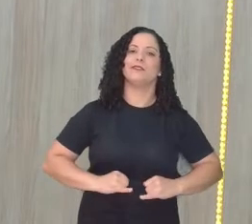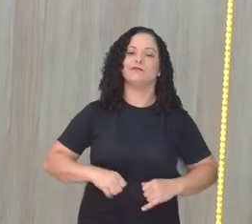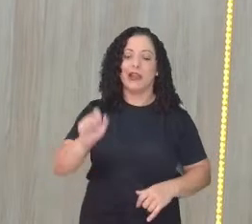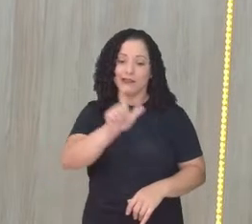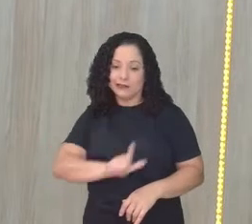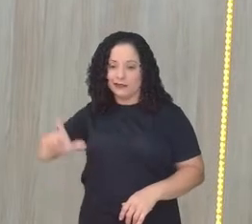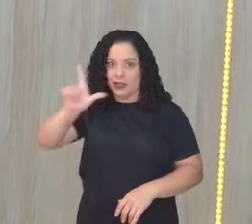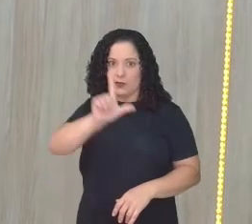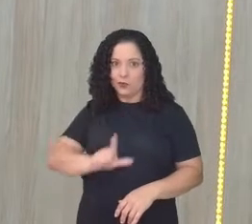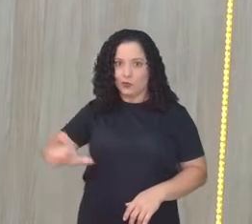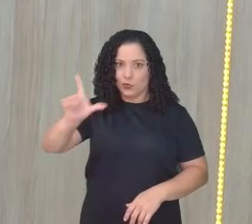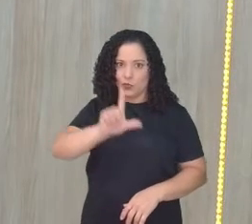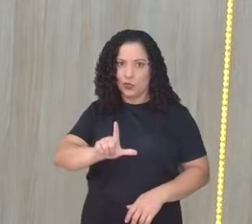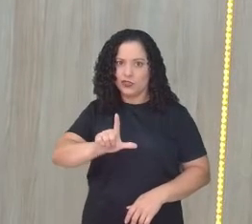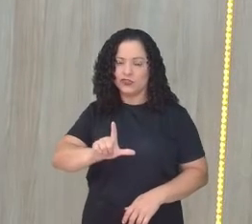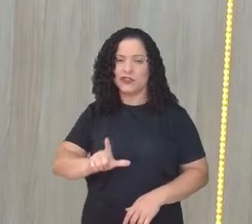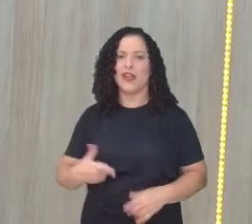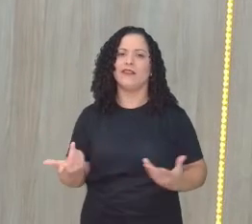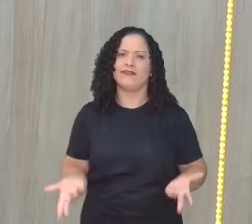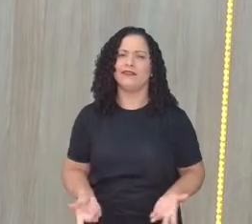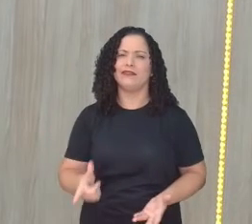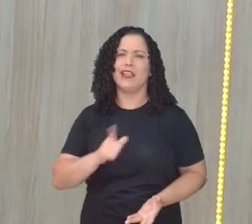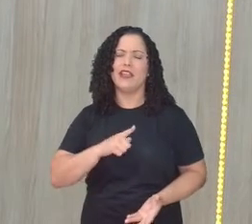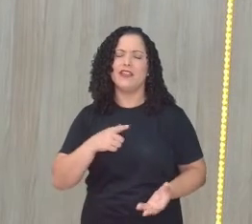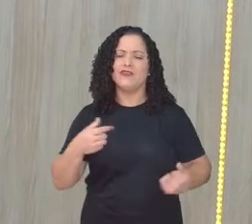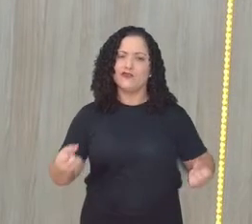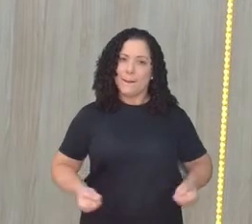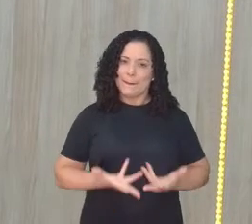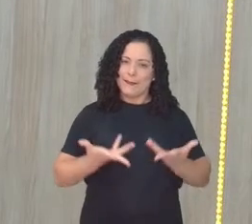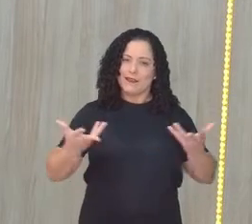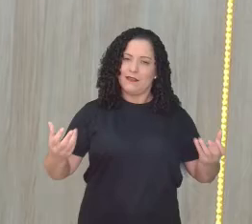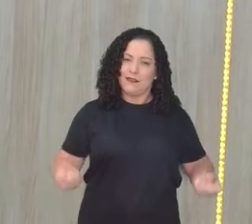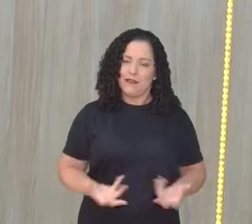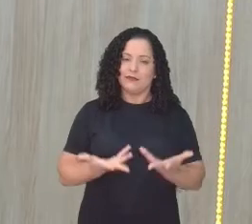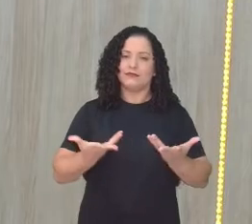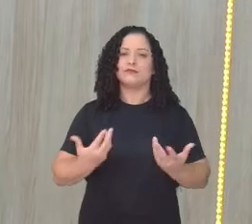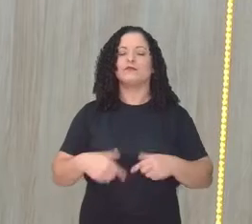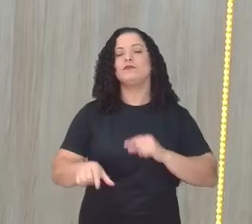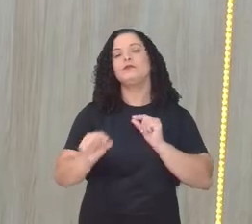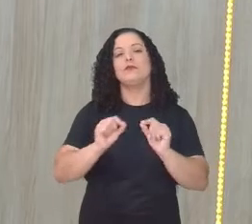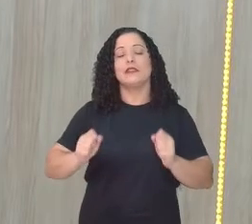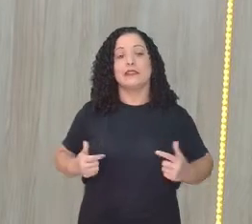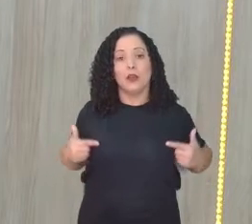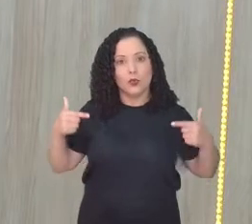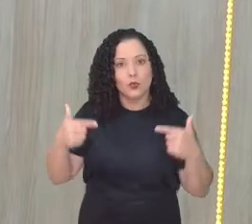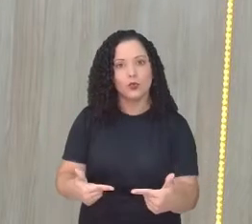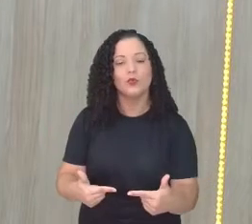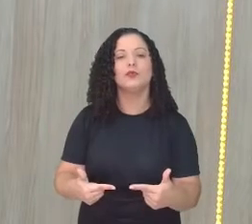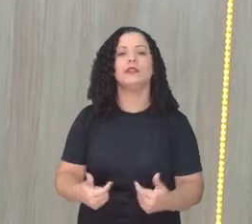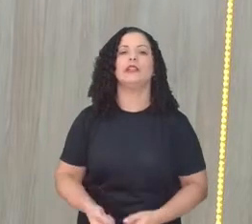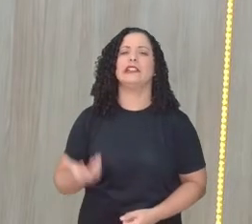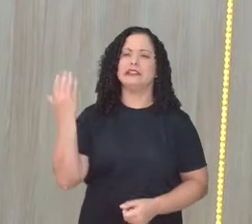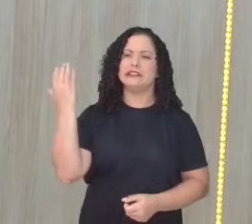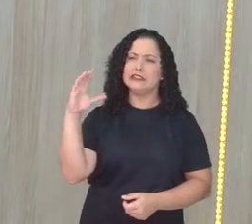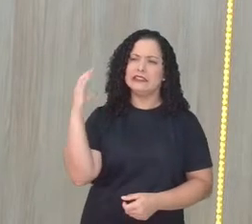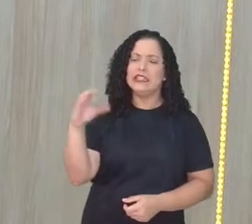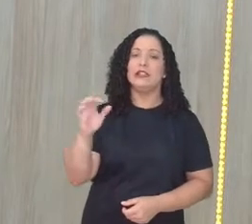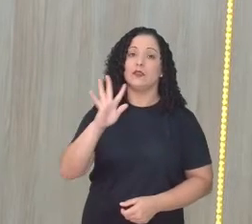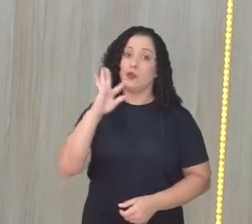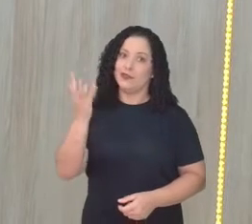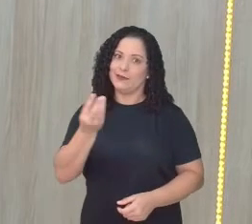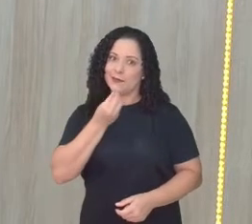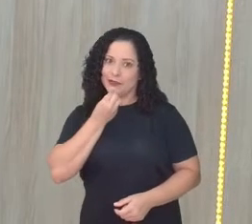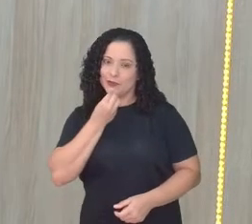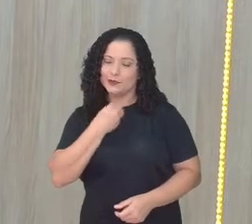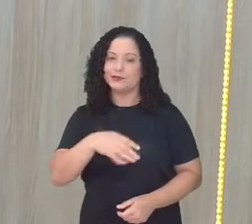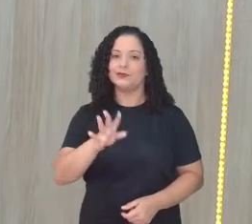obras, né, que são inspiradas, por exemplo, nessa luta, né, desses primeiros cientistas, né, para produzir conhecimento. Por exemplo, a obra